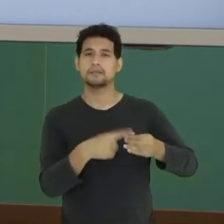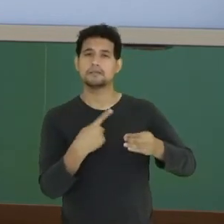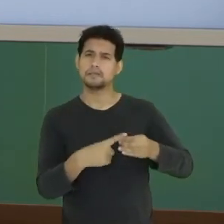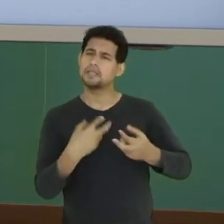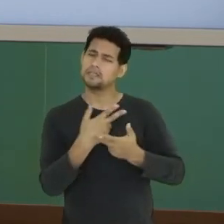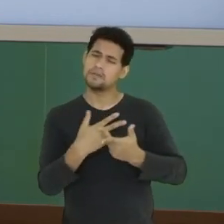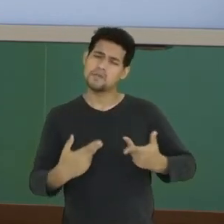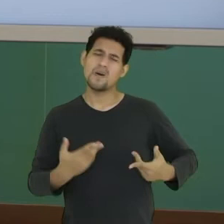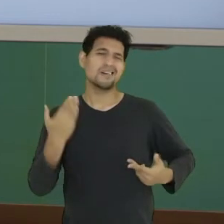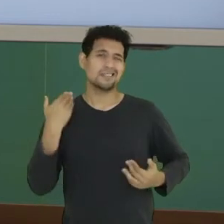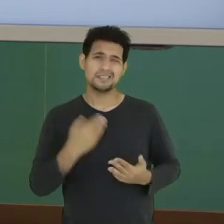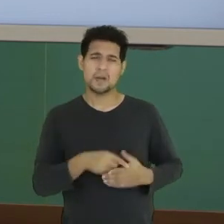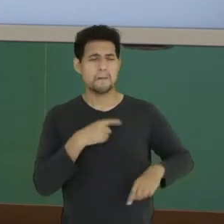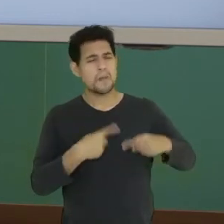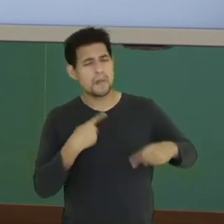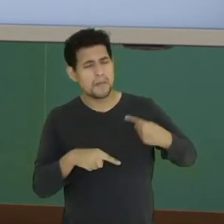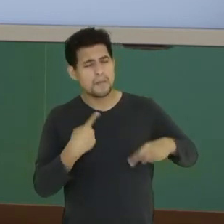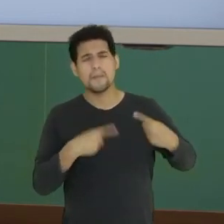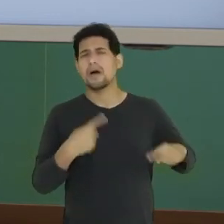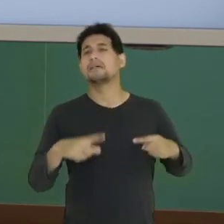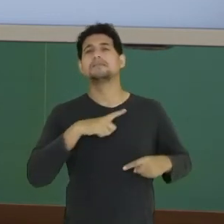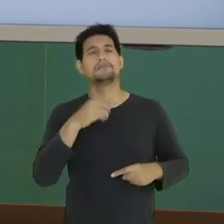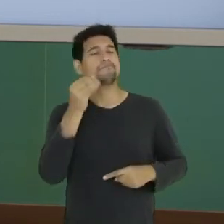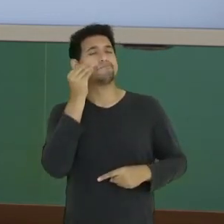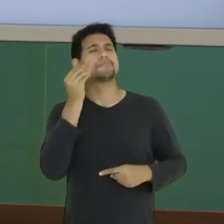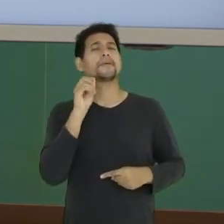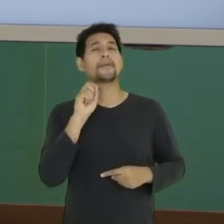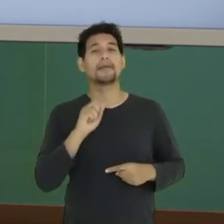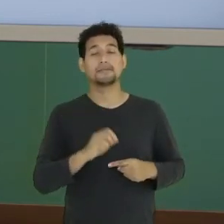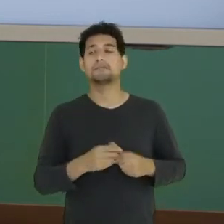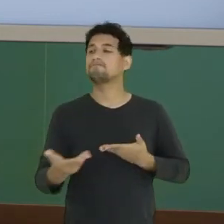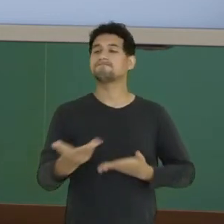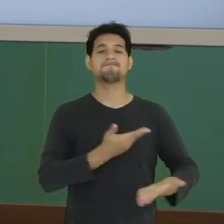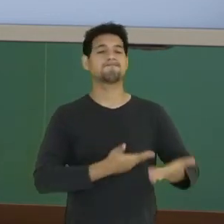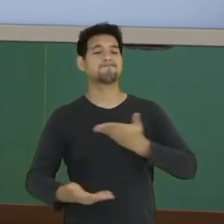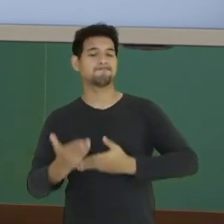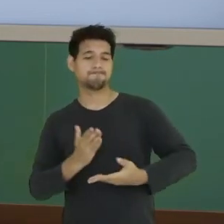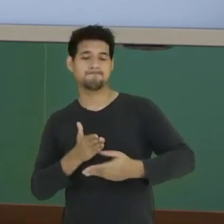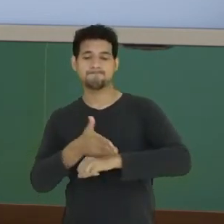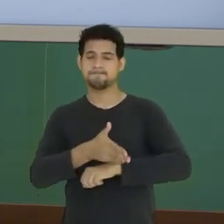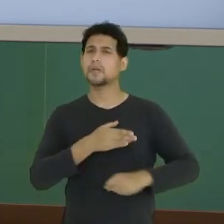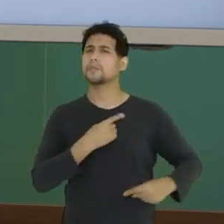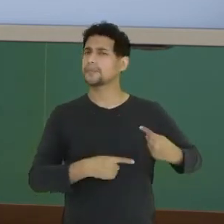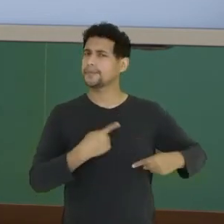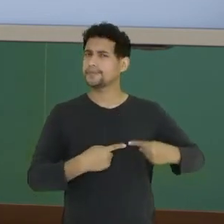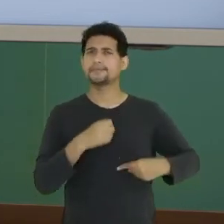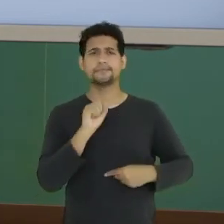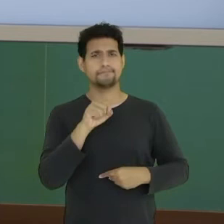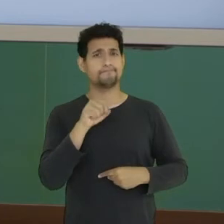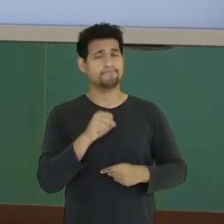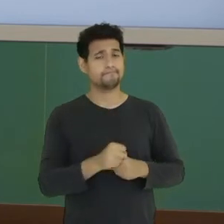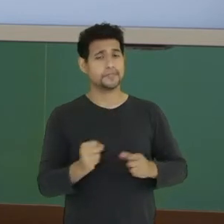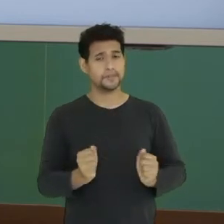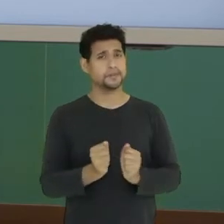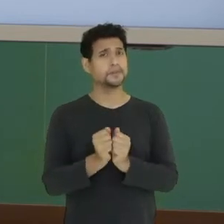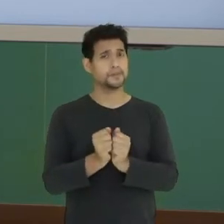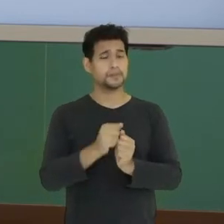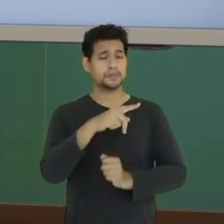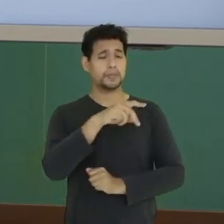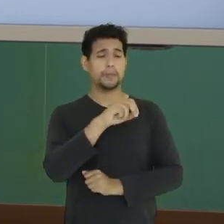muitas disputas para terem um pouco mais de participação política dentro da polis, né?